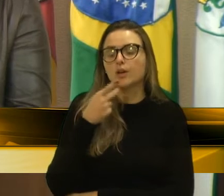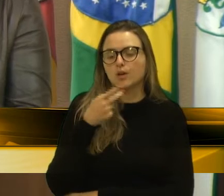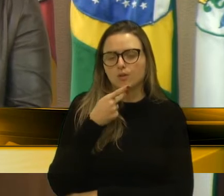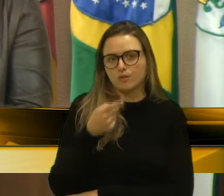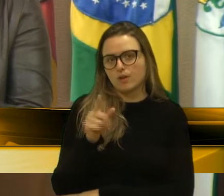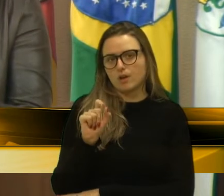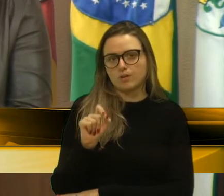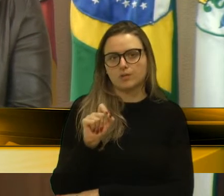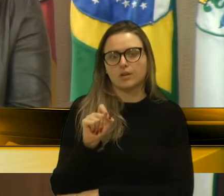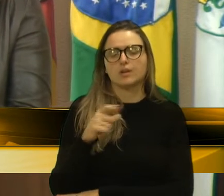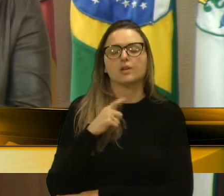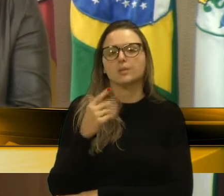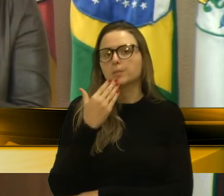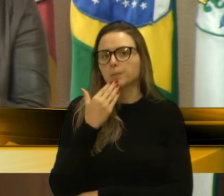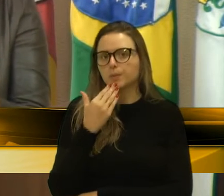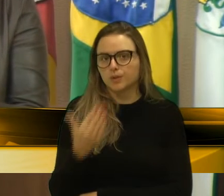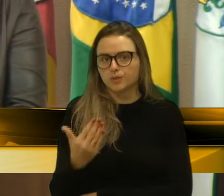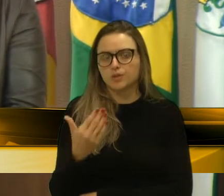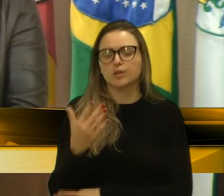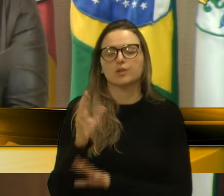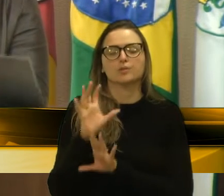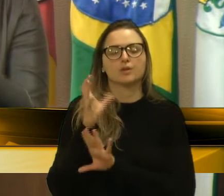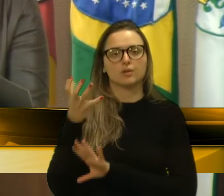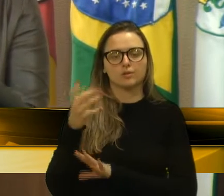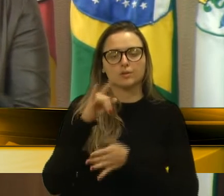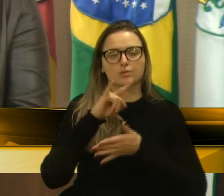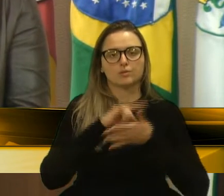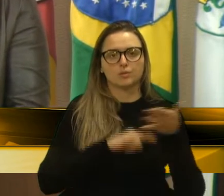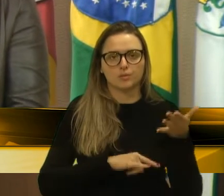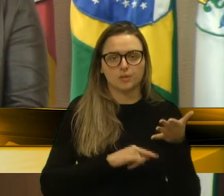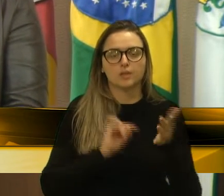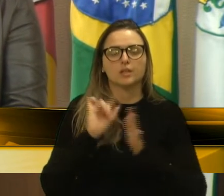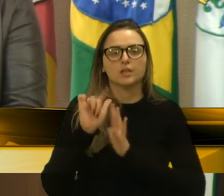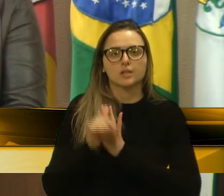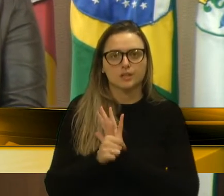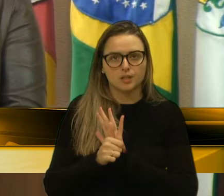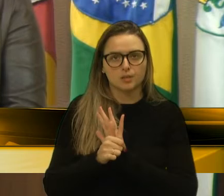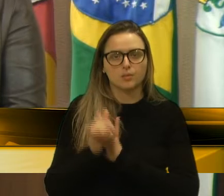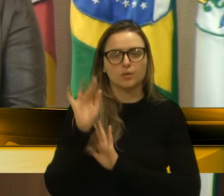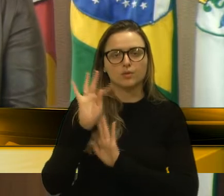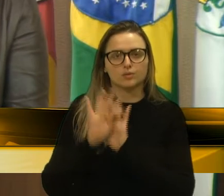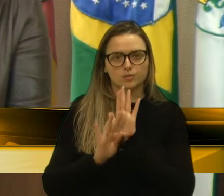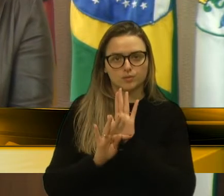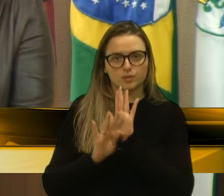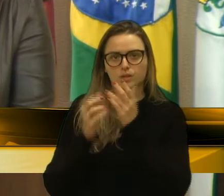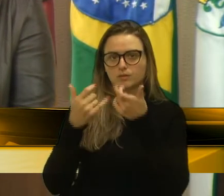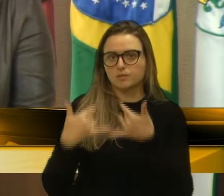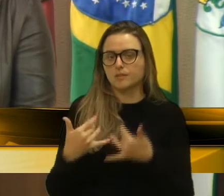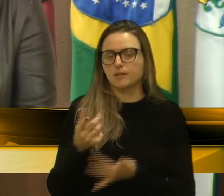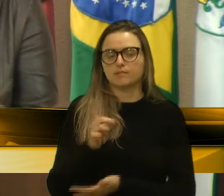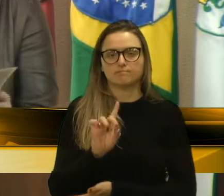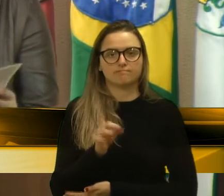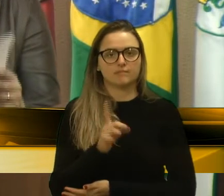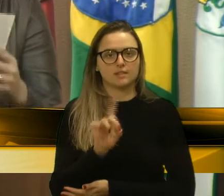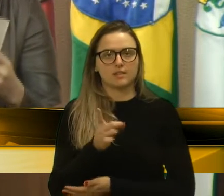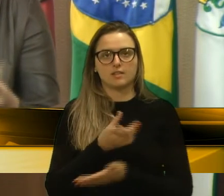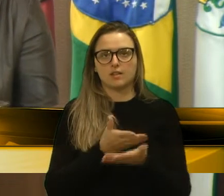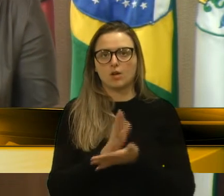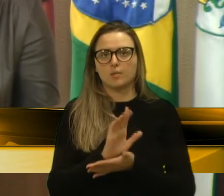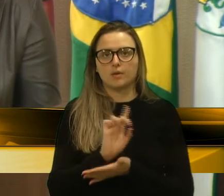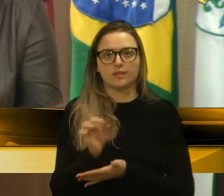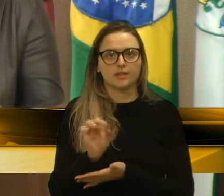que a solicitação que ocorreu e tal, e aí ela vai dizer que não, né, que não vai autorizar,